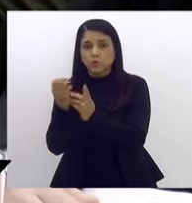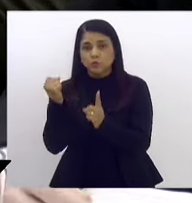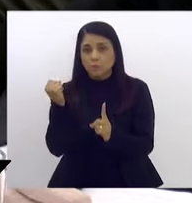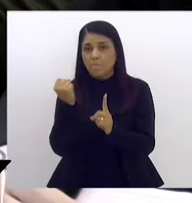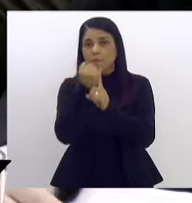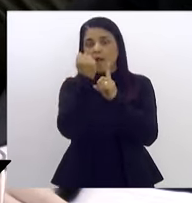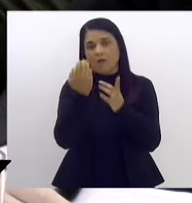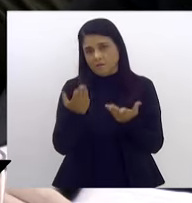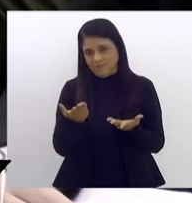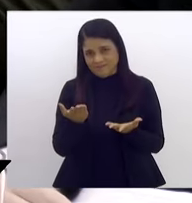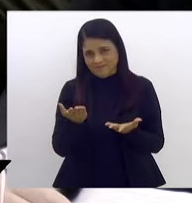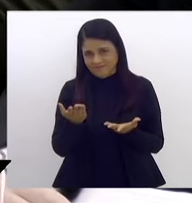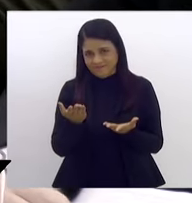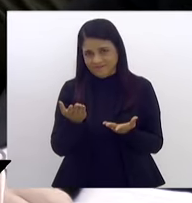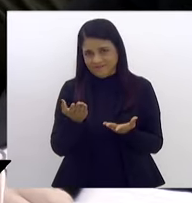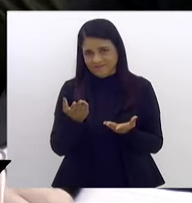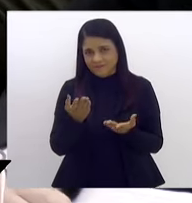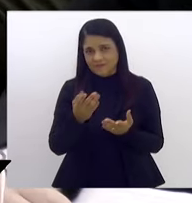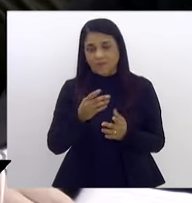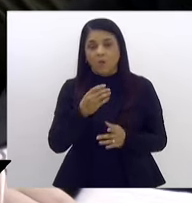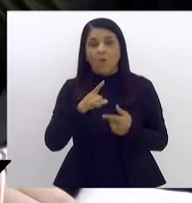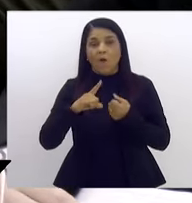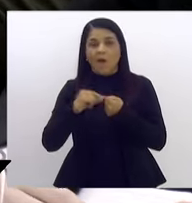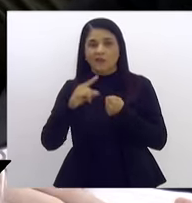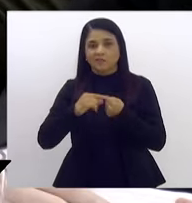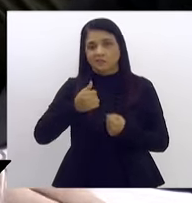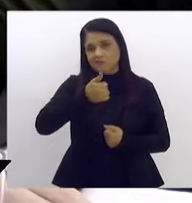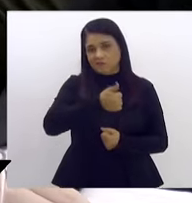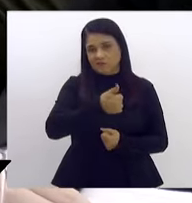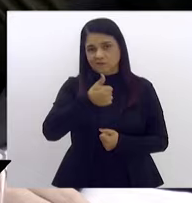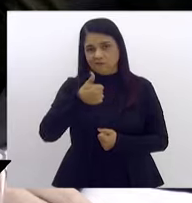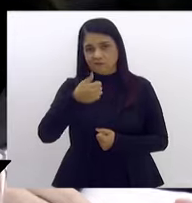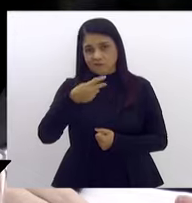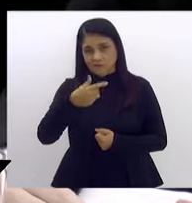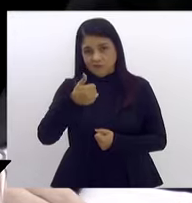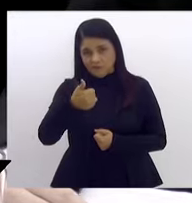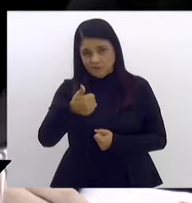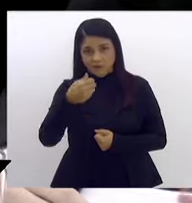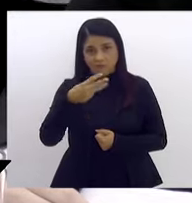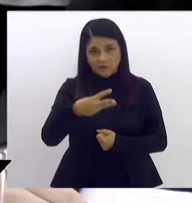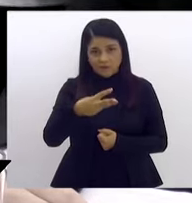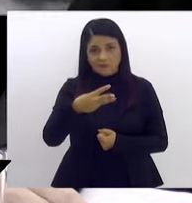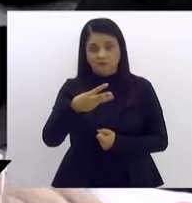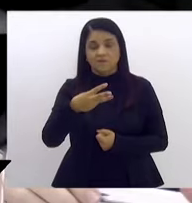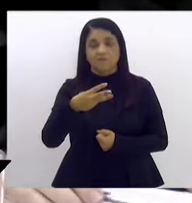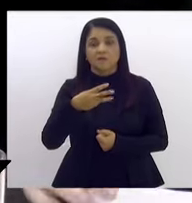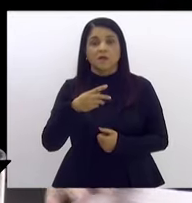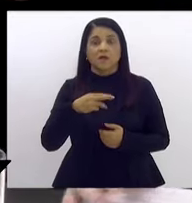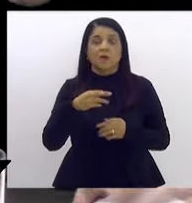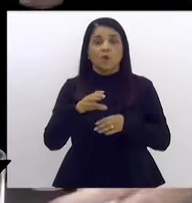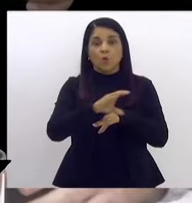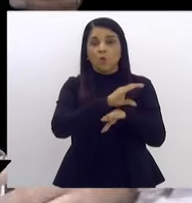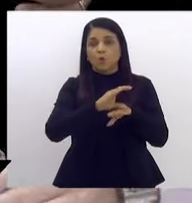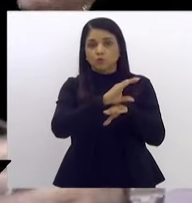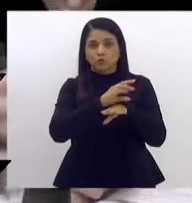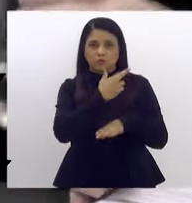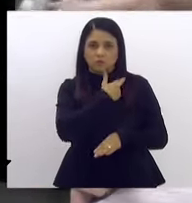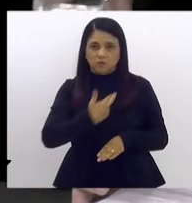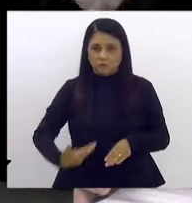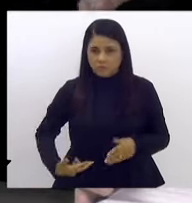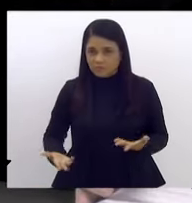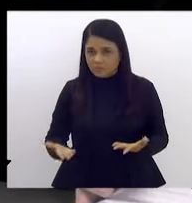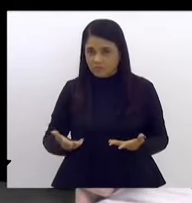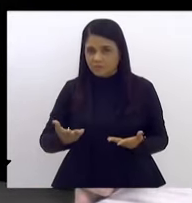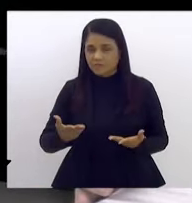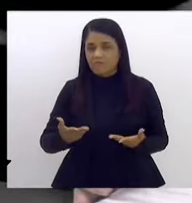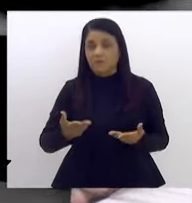como determina o artigo 113 do adct da Constituição da República então aí numa análise não meritória